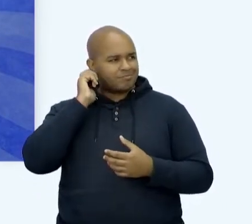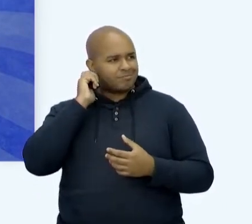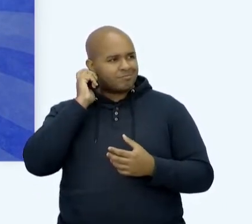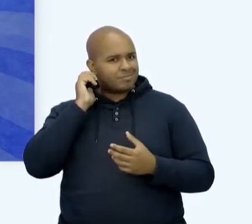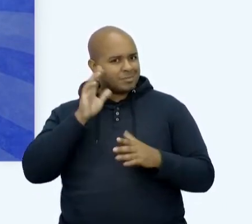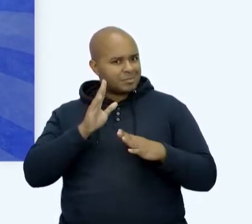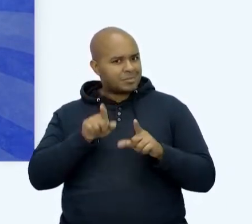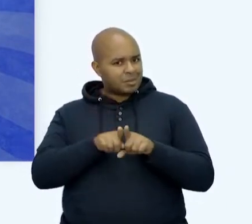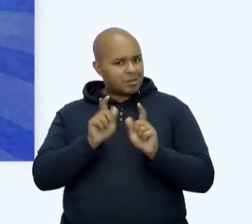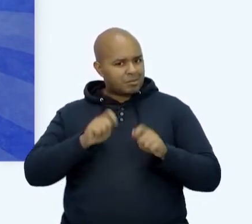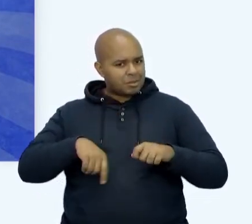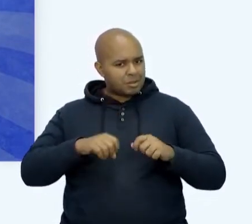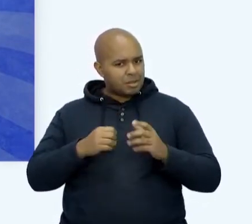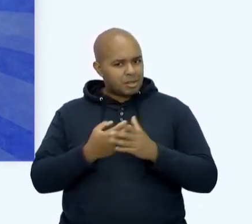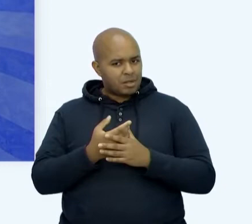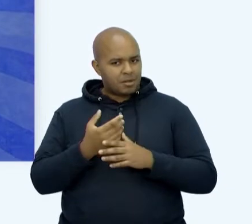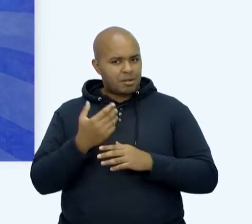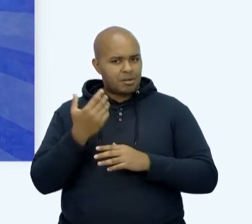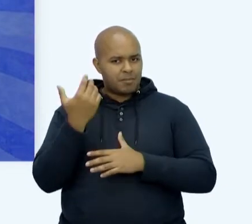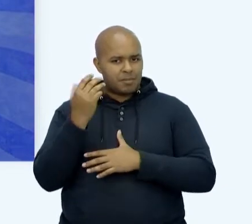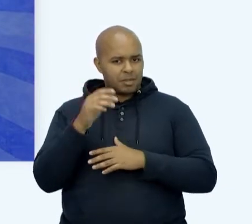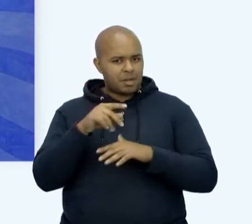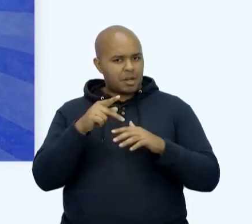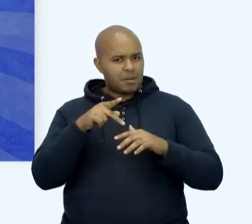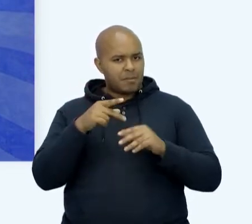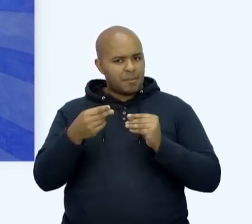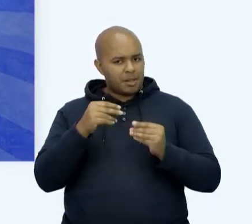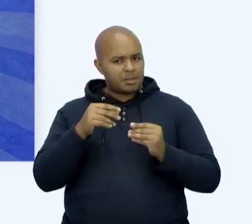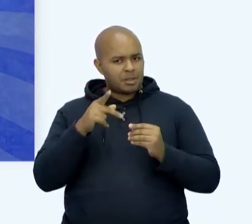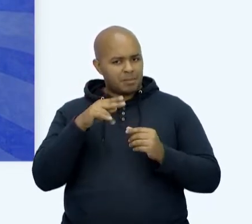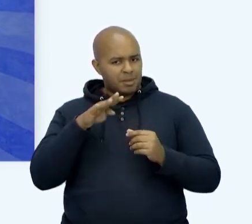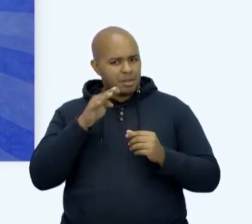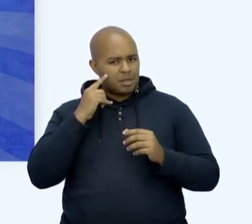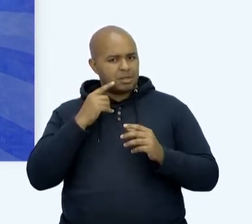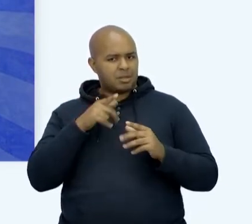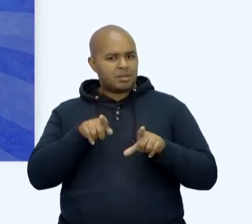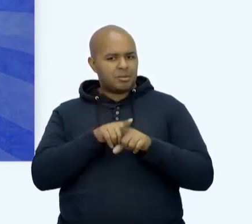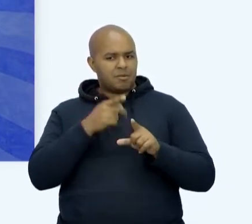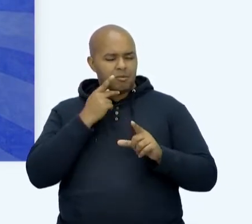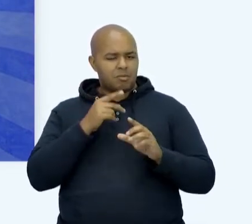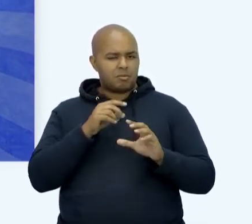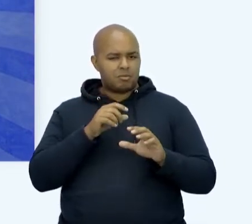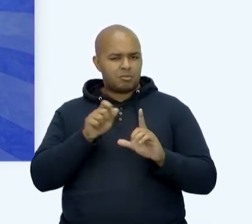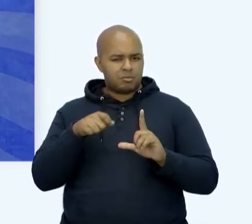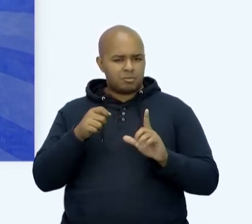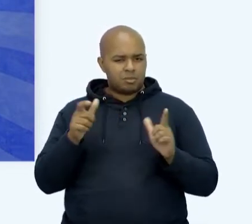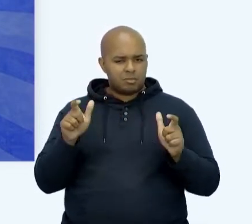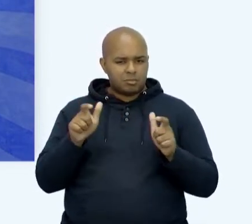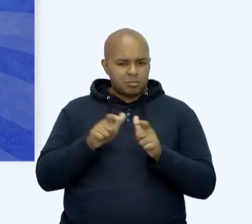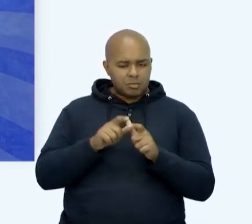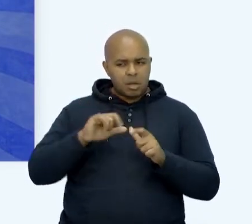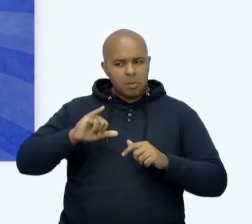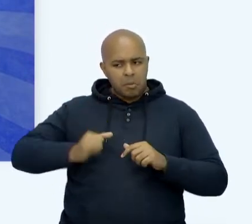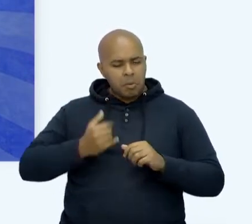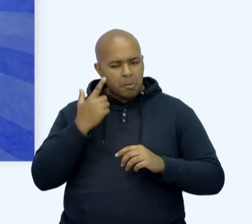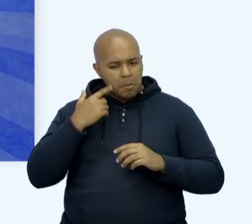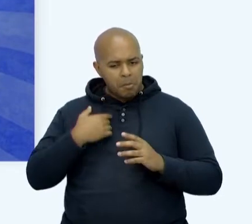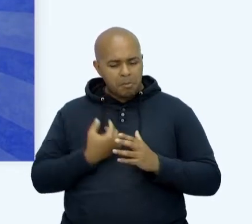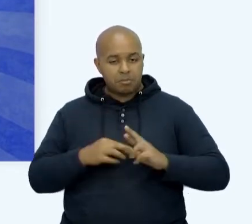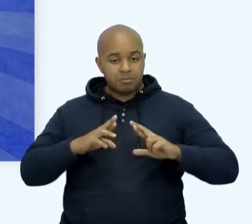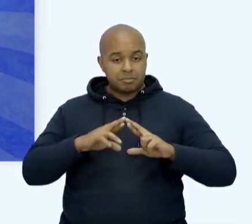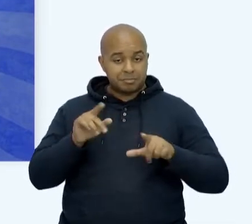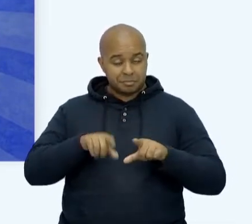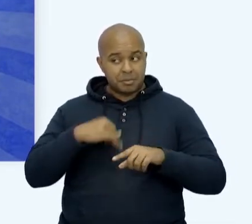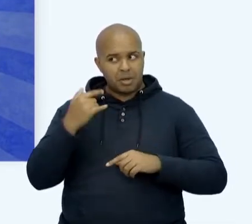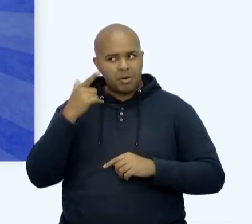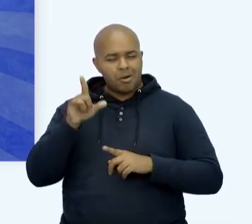Também é possível fabricar madeira plástica de PET. Falamos nela no episódio de vídeo Reduzir, Reaproveitar, Reciclar.